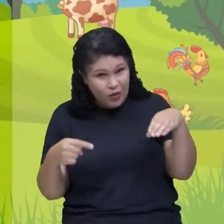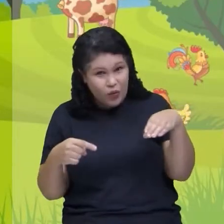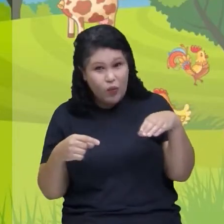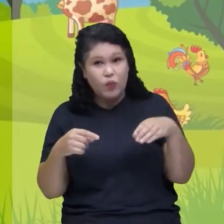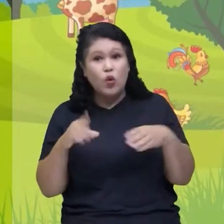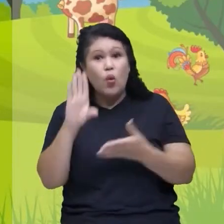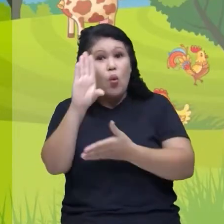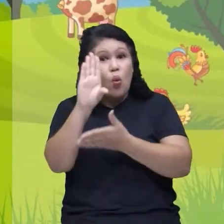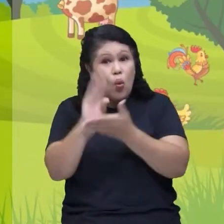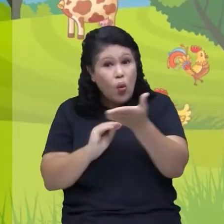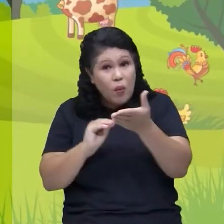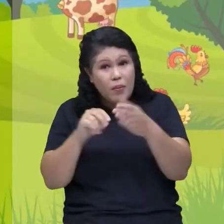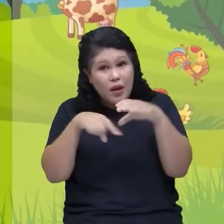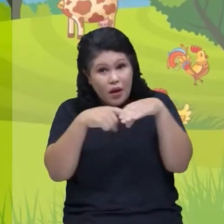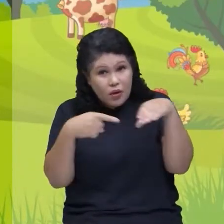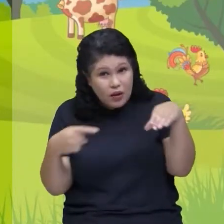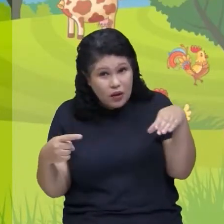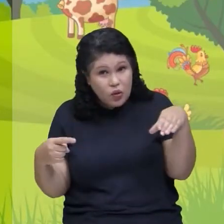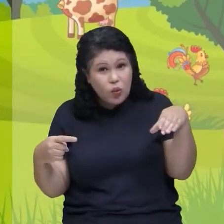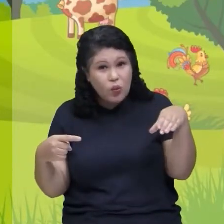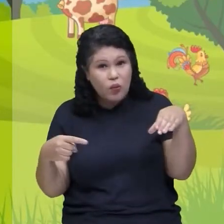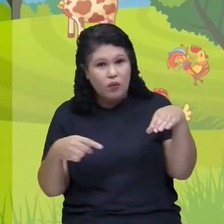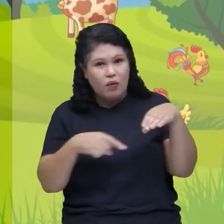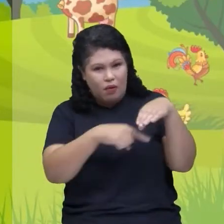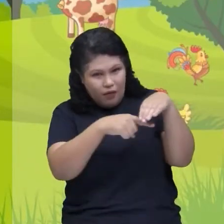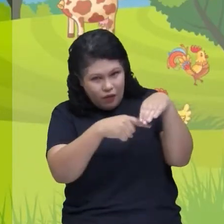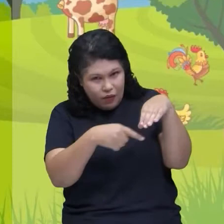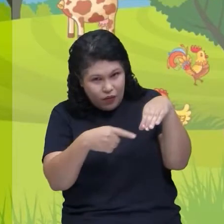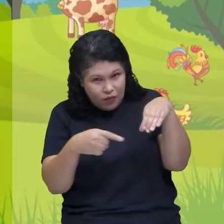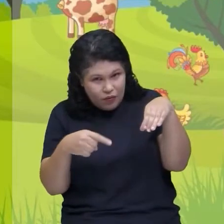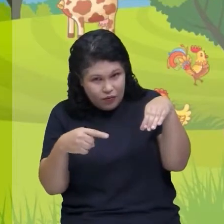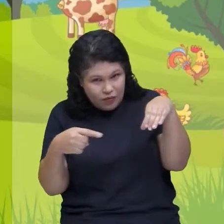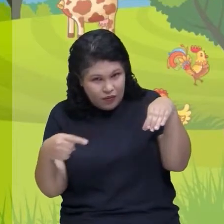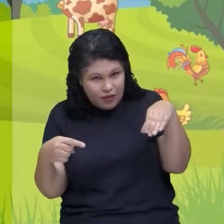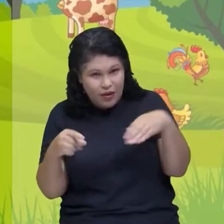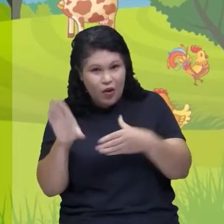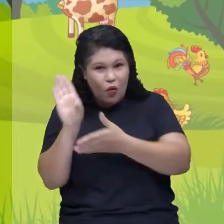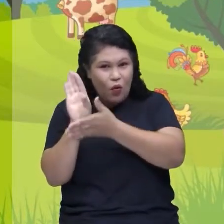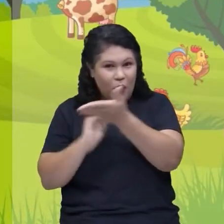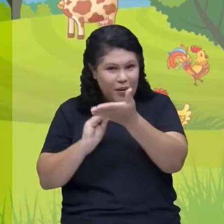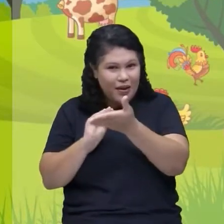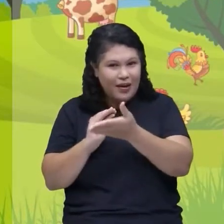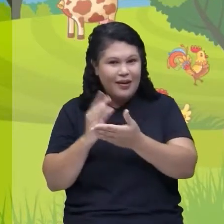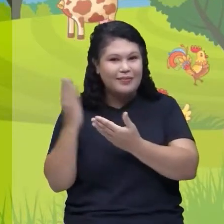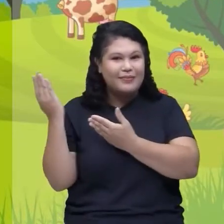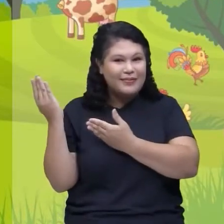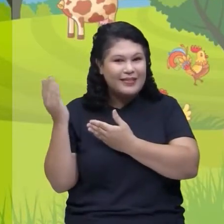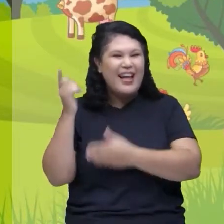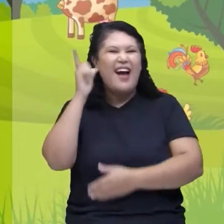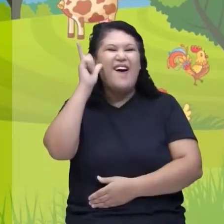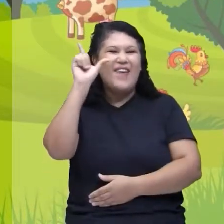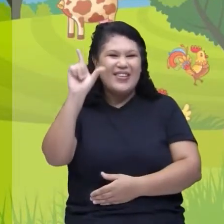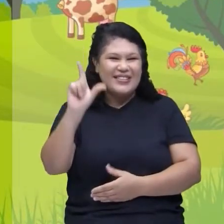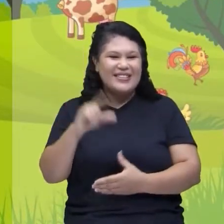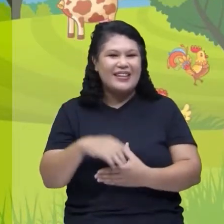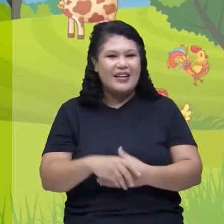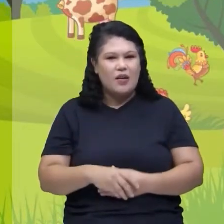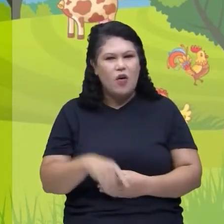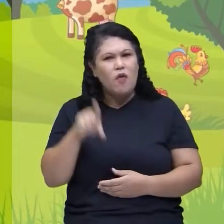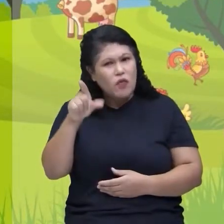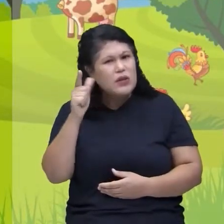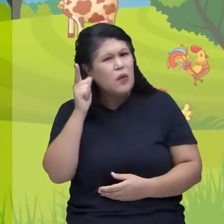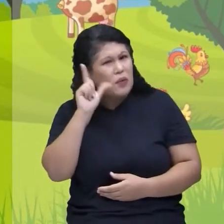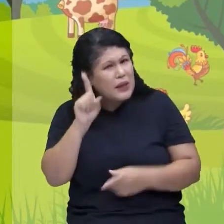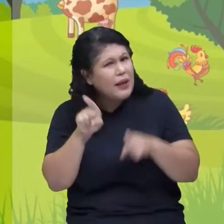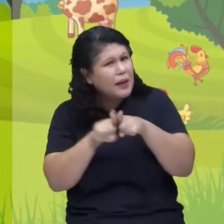o tatu, tem que se abaixar bem abaixadinho. Ai, consegui. Ai, será que você vai conseguir?